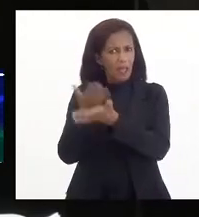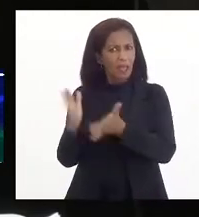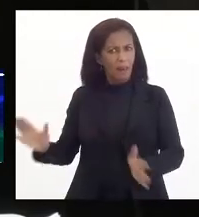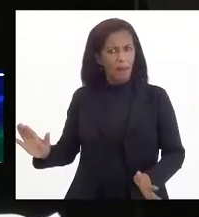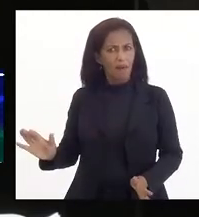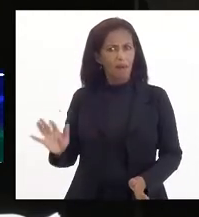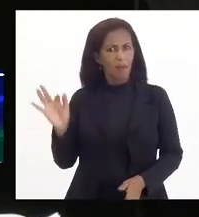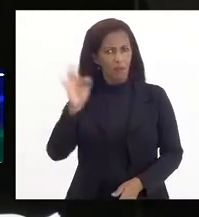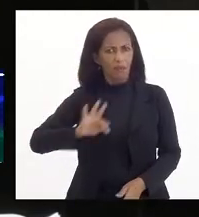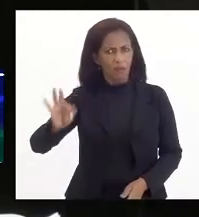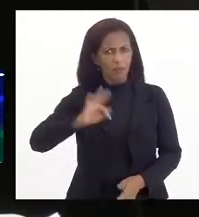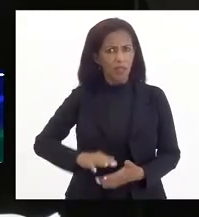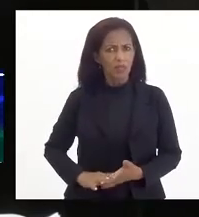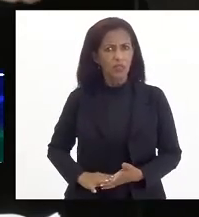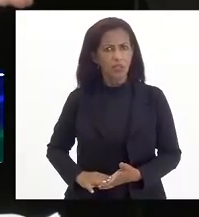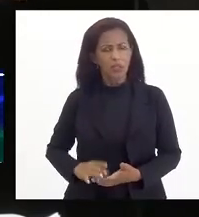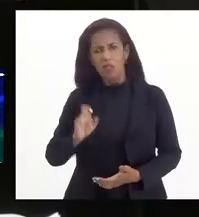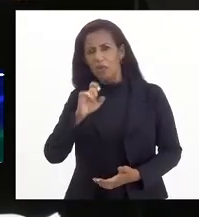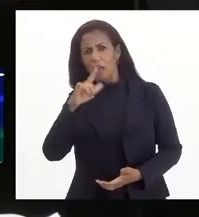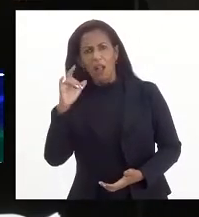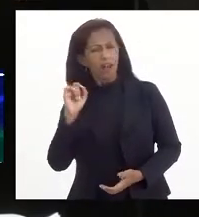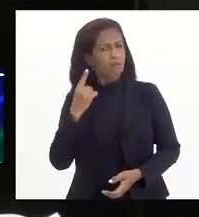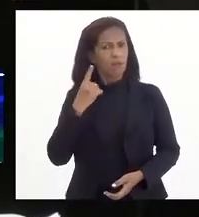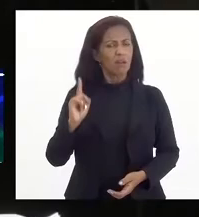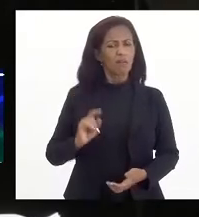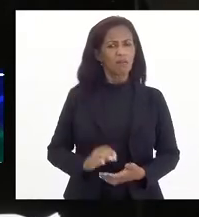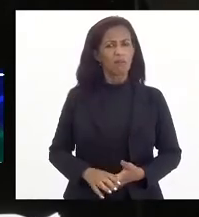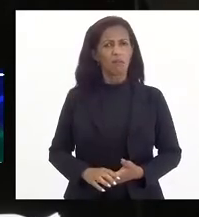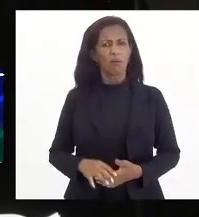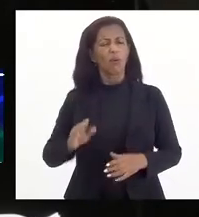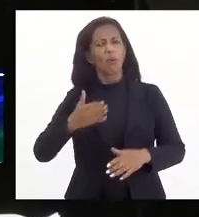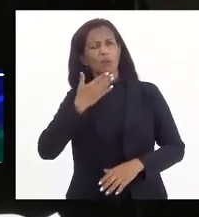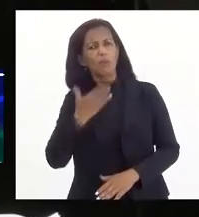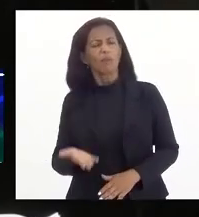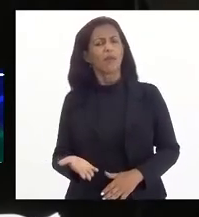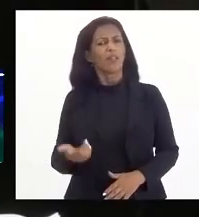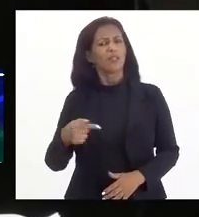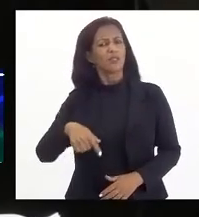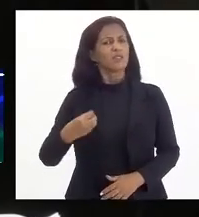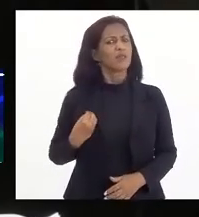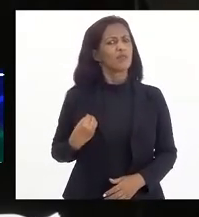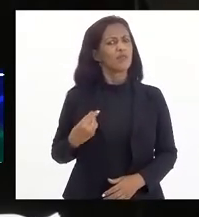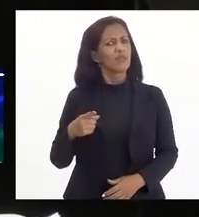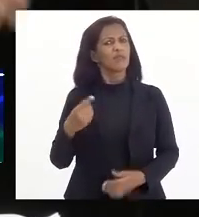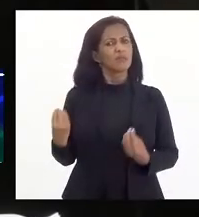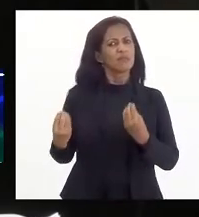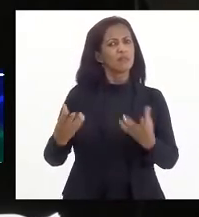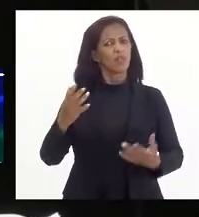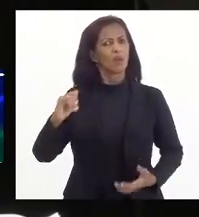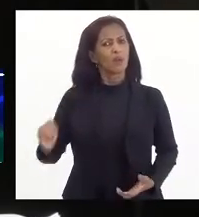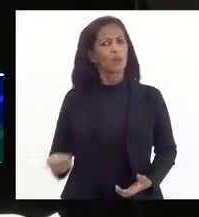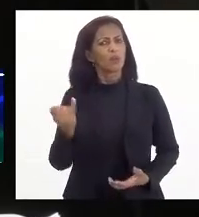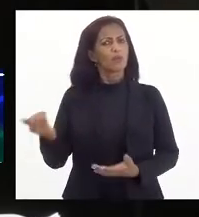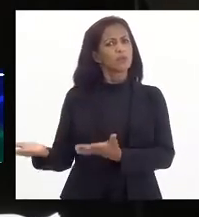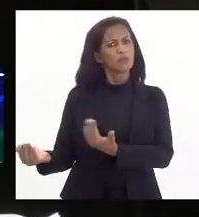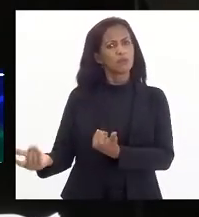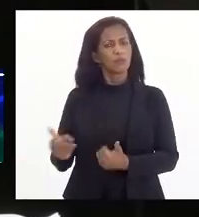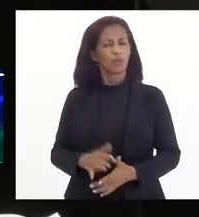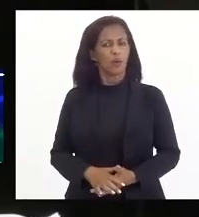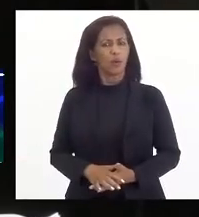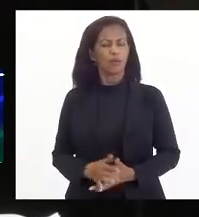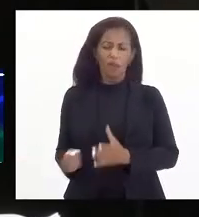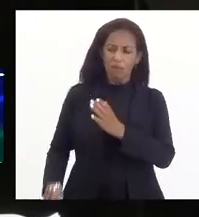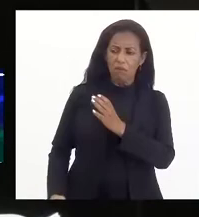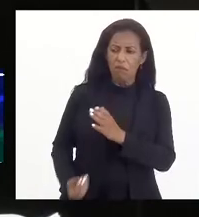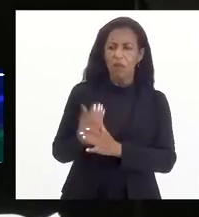aniversário é claro que não que mais se propõe nessa vida é você dá Oportunidade ao Jovem é